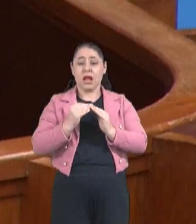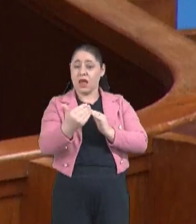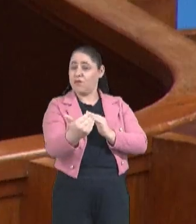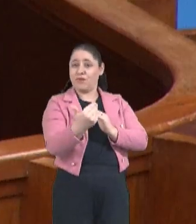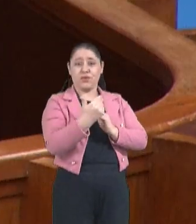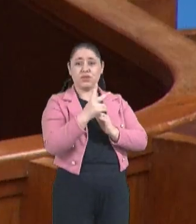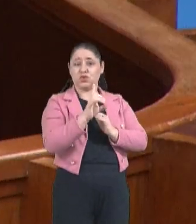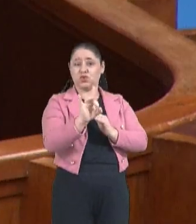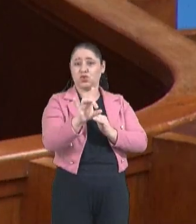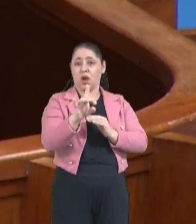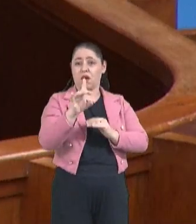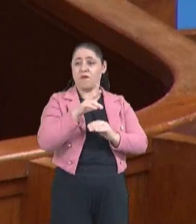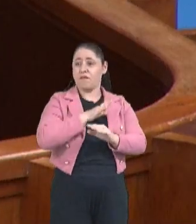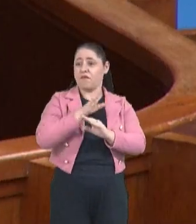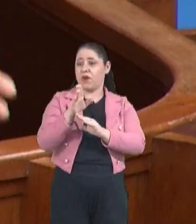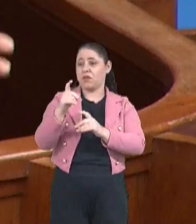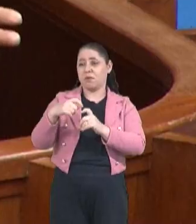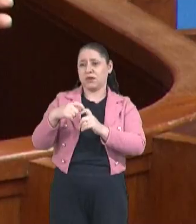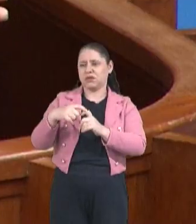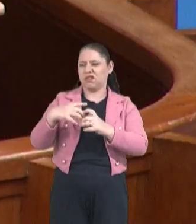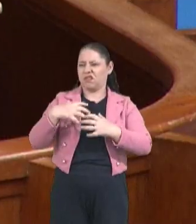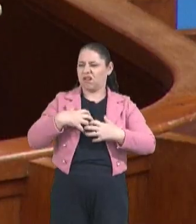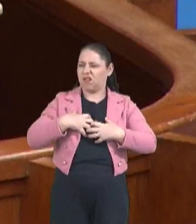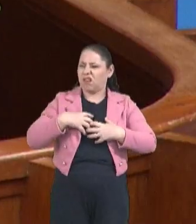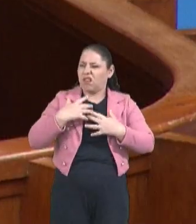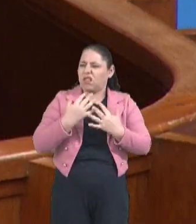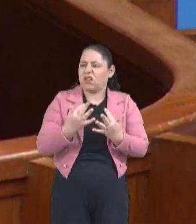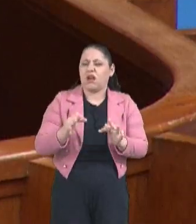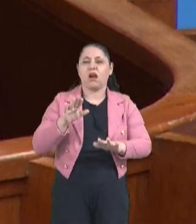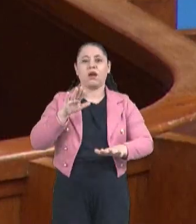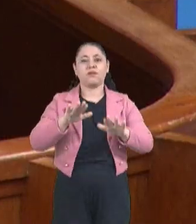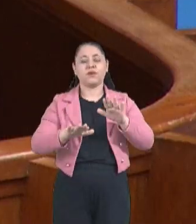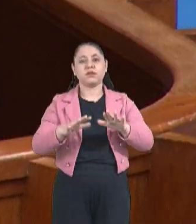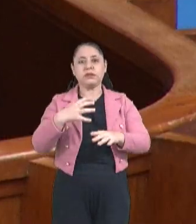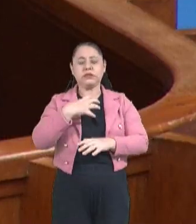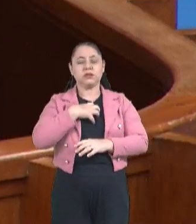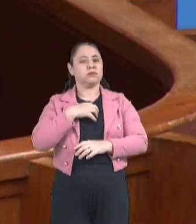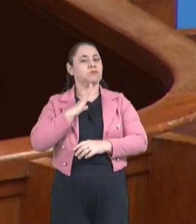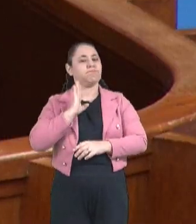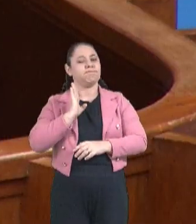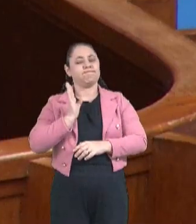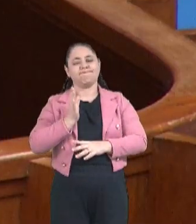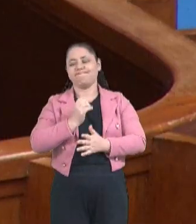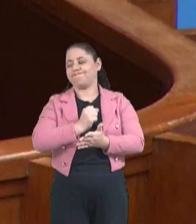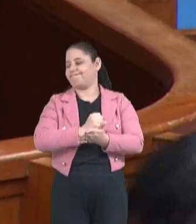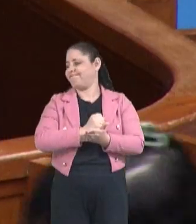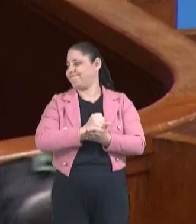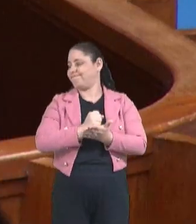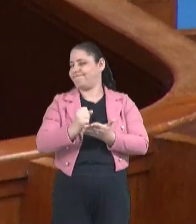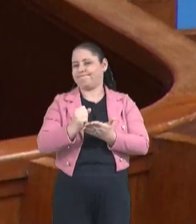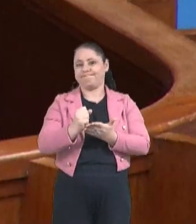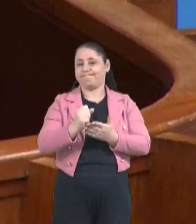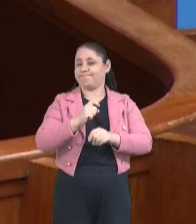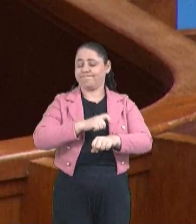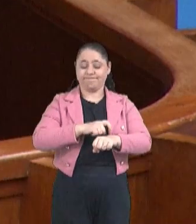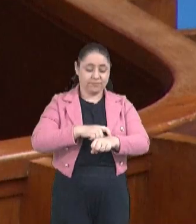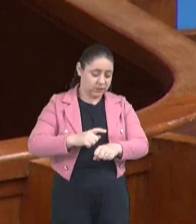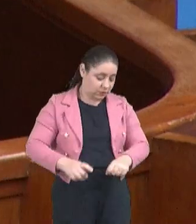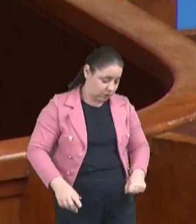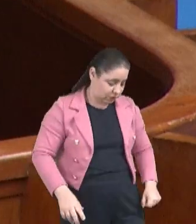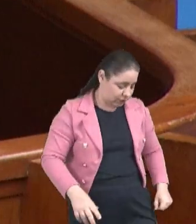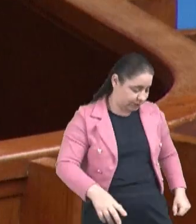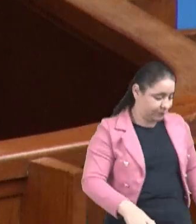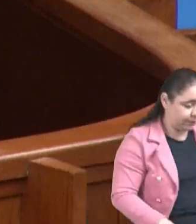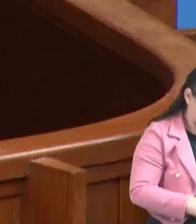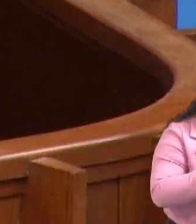vêm, só vêm ao médico quando sente alguma coisa. E às vezes, quando sente alguma coisa, deputada Mara, já passou da hora,